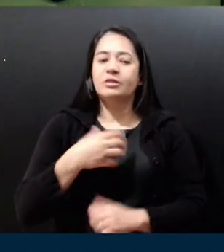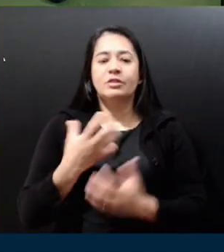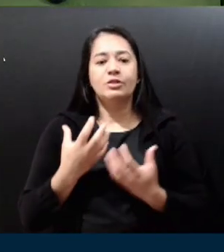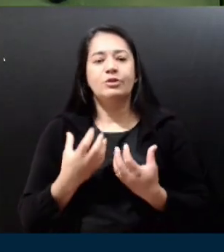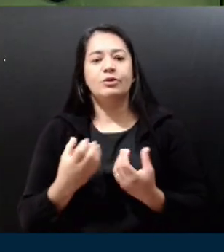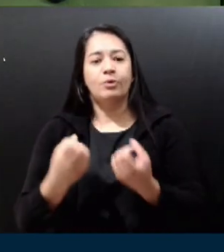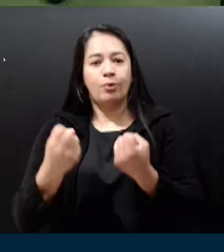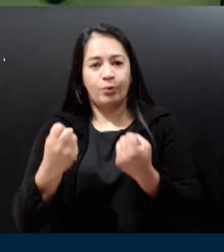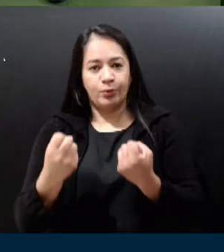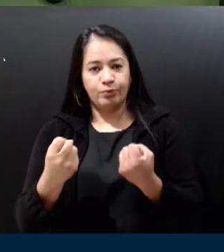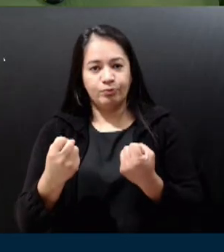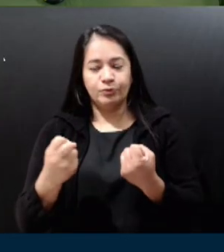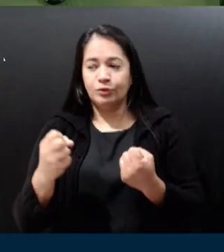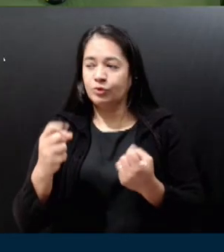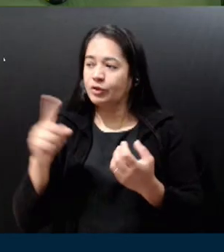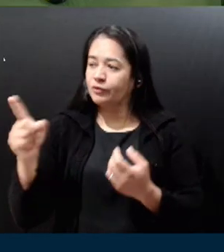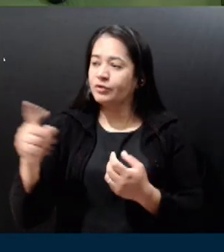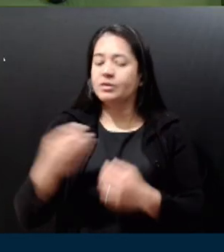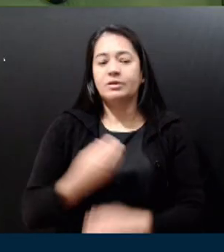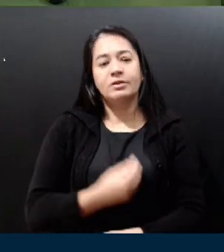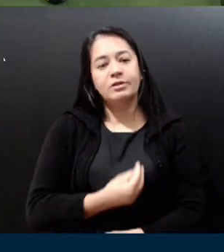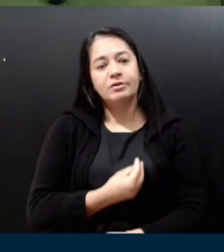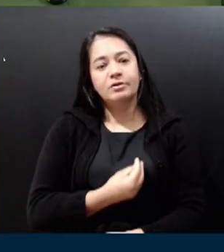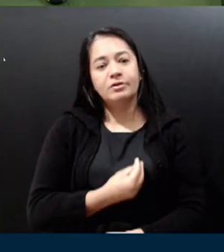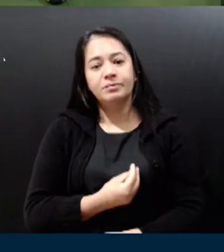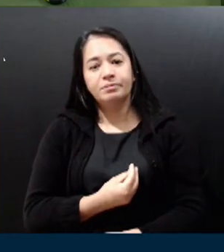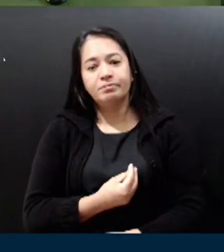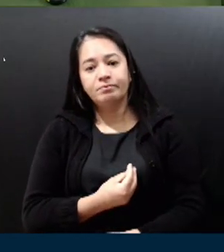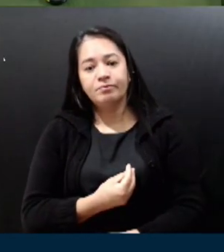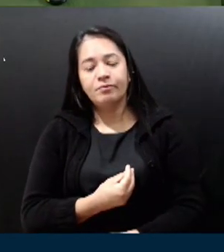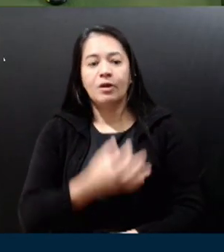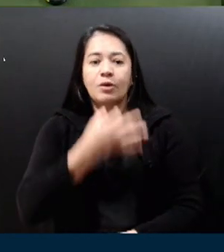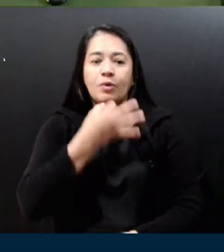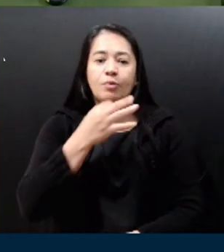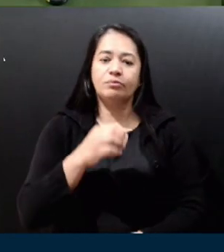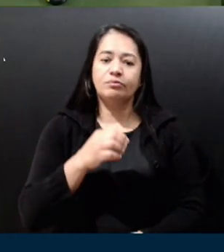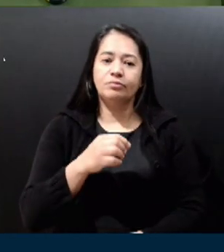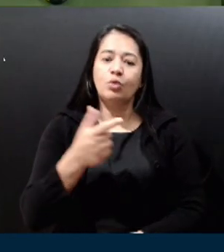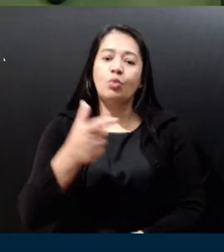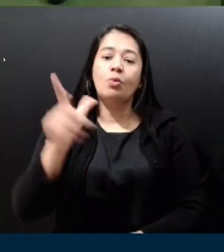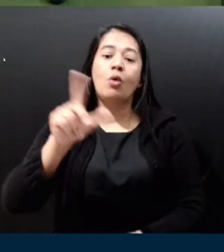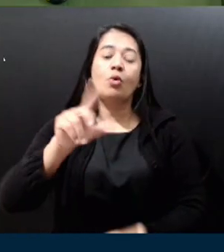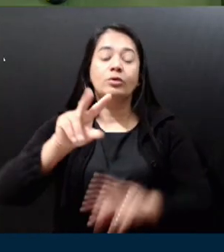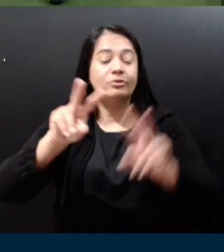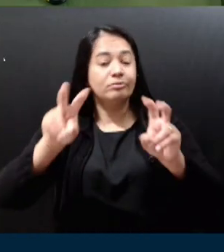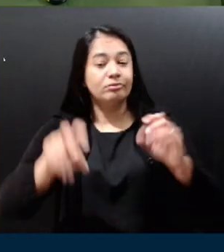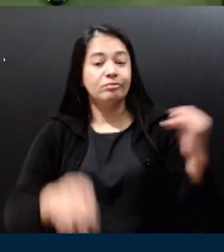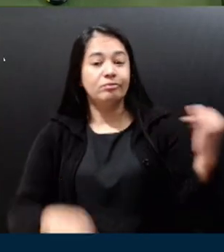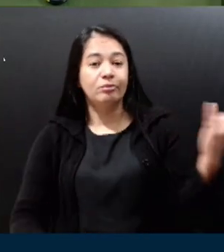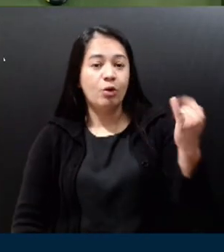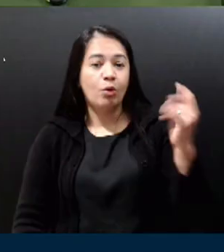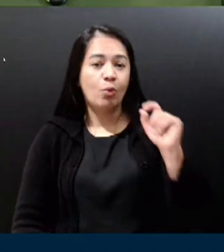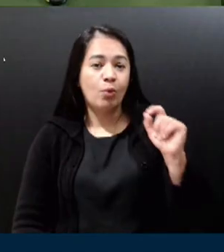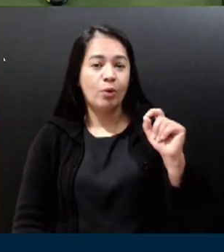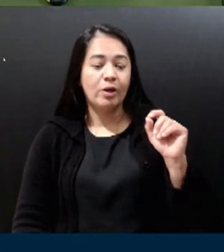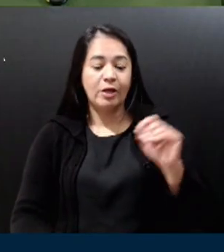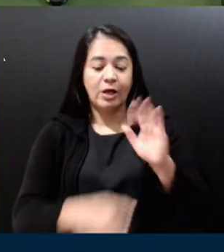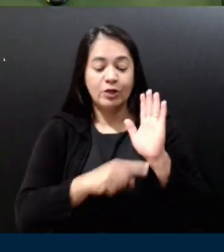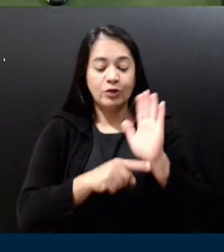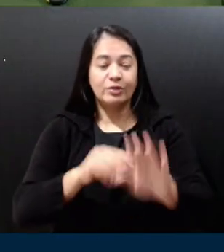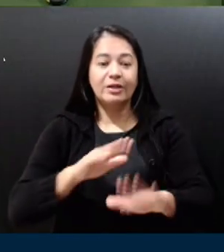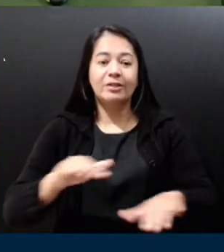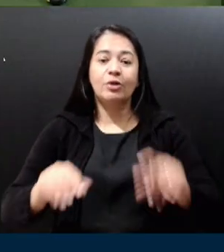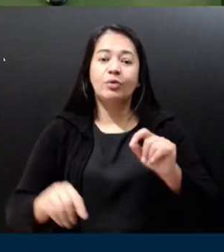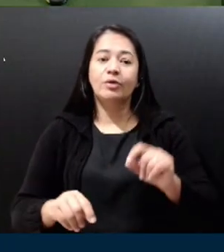vocês estão vivendo. Eu acho que uma outra coisa que ajuda muito com as crianças é vocês fazerem um livro